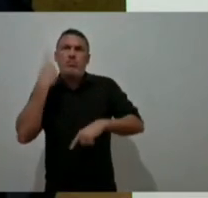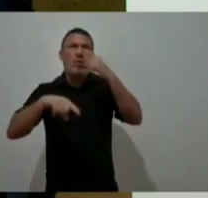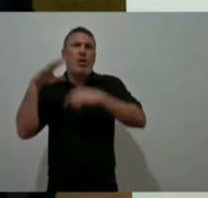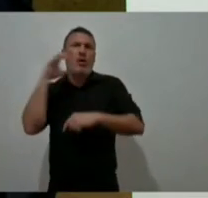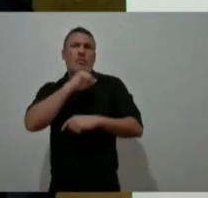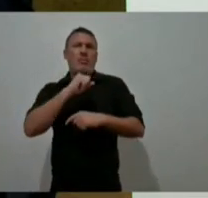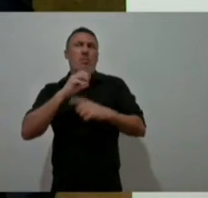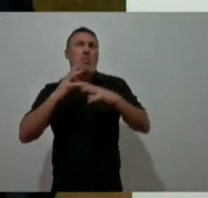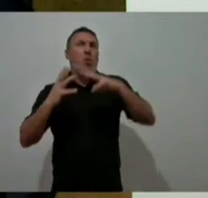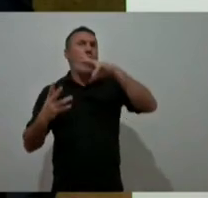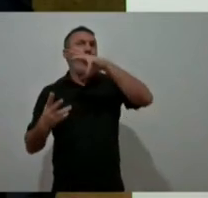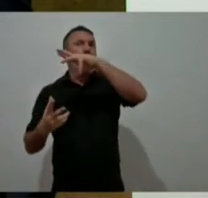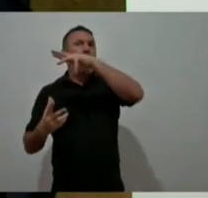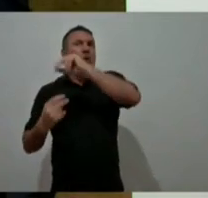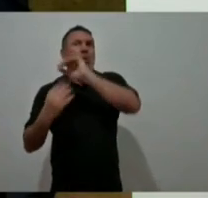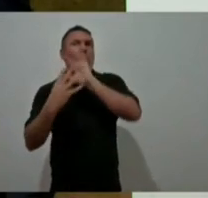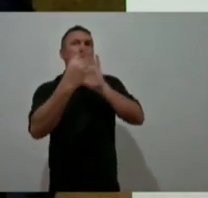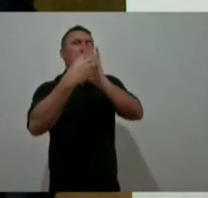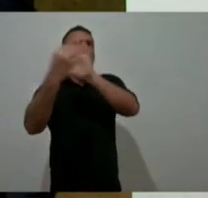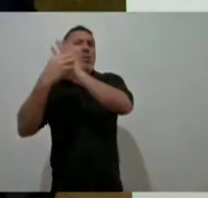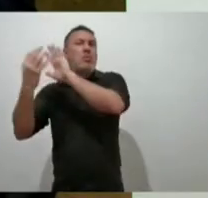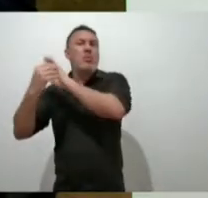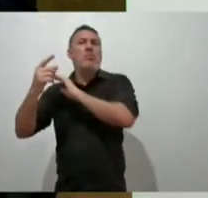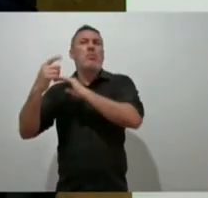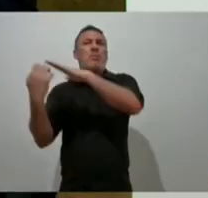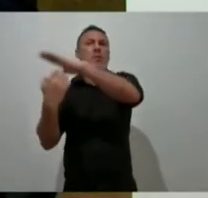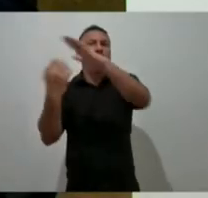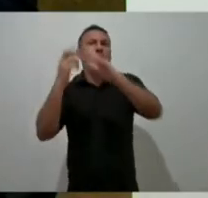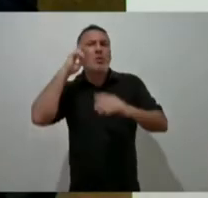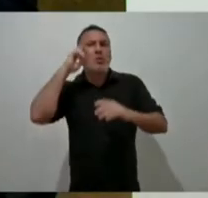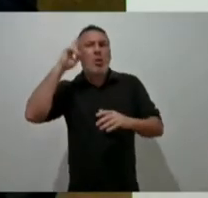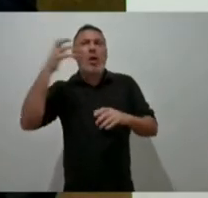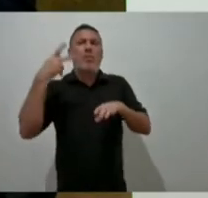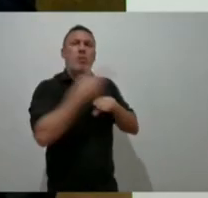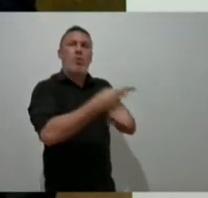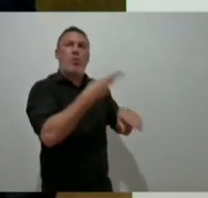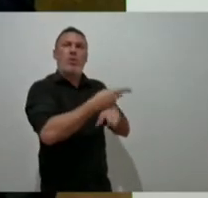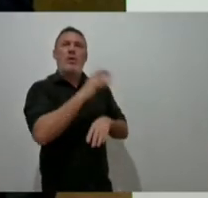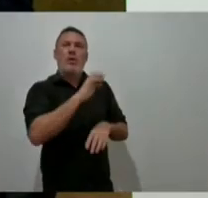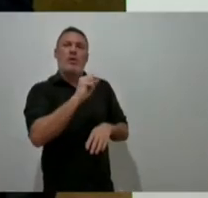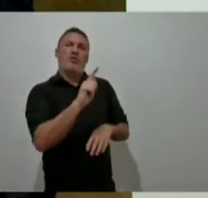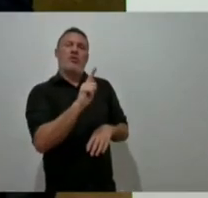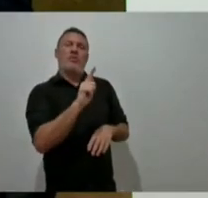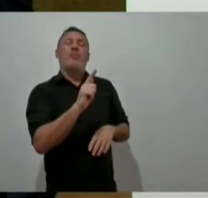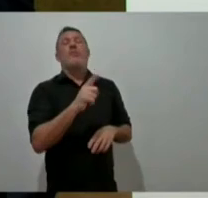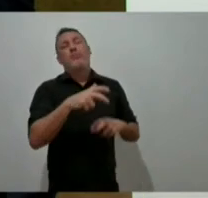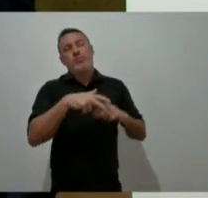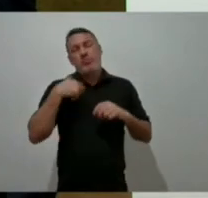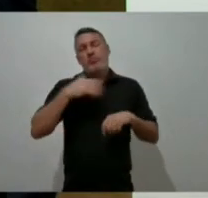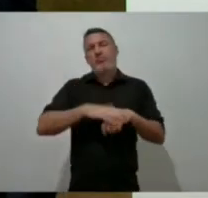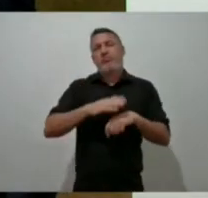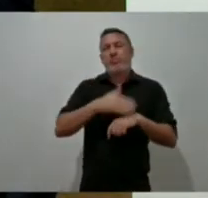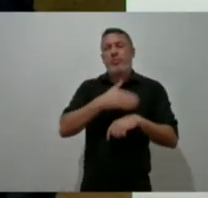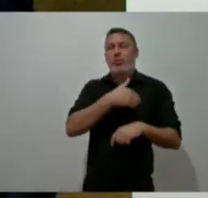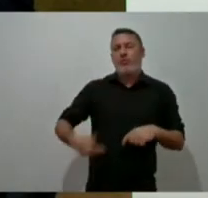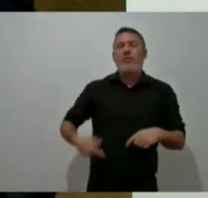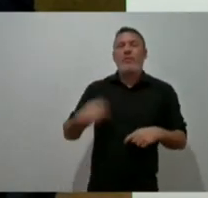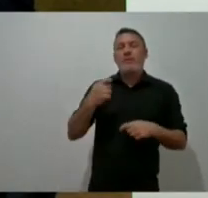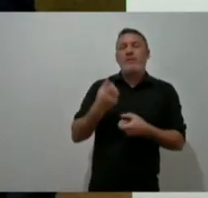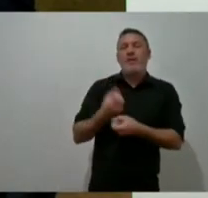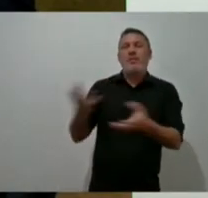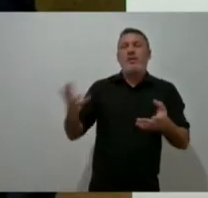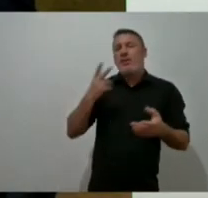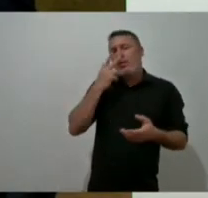inteiro de investidores querendo procurar o ESG. Acho que cabe ao governo facilitar que essa procura dos